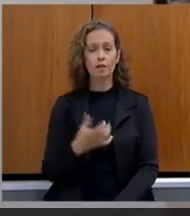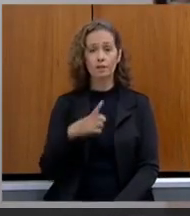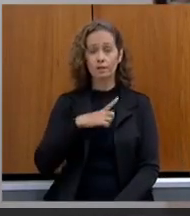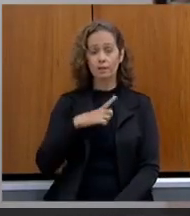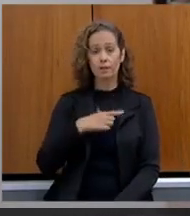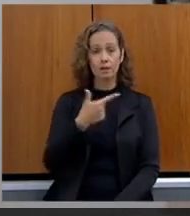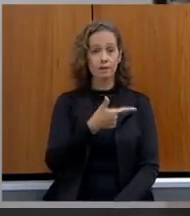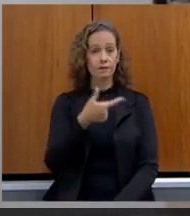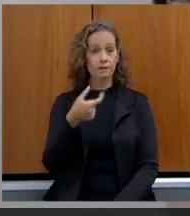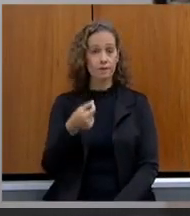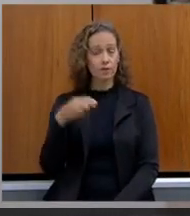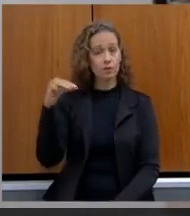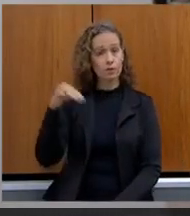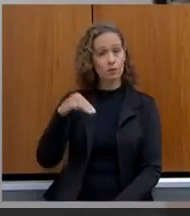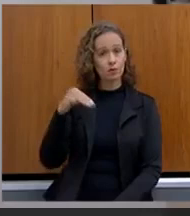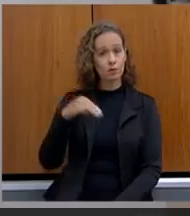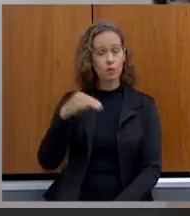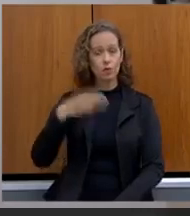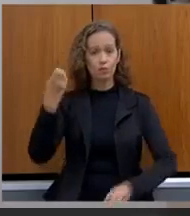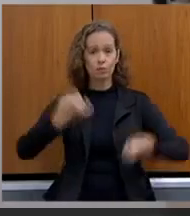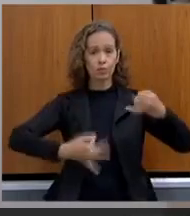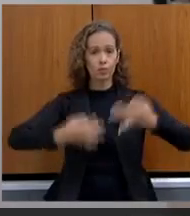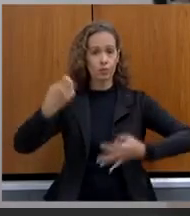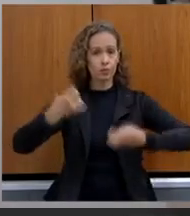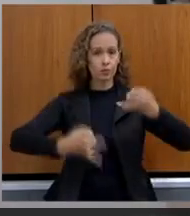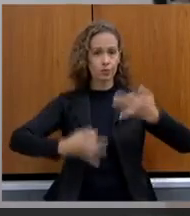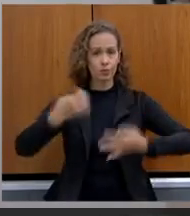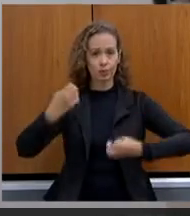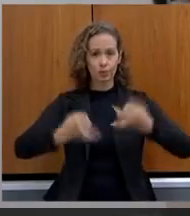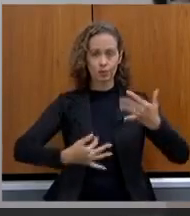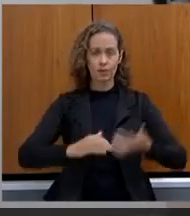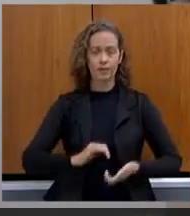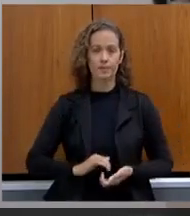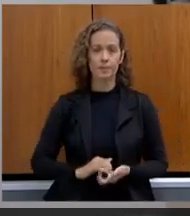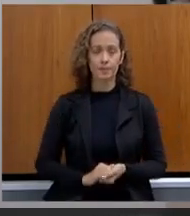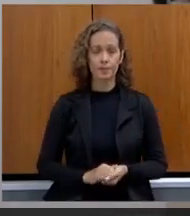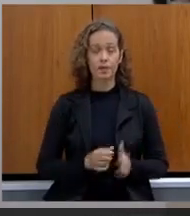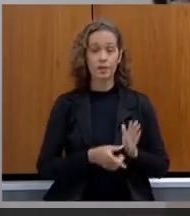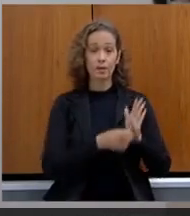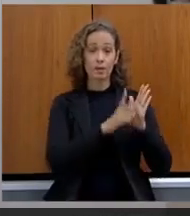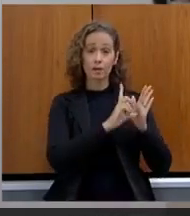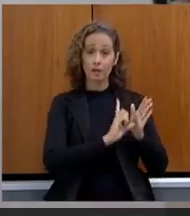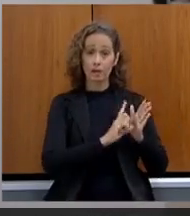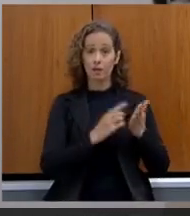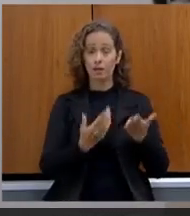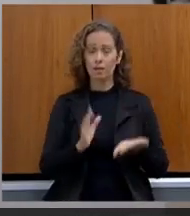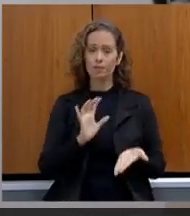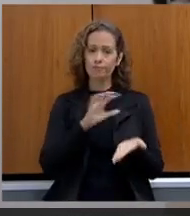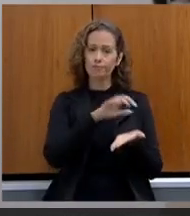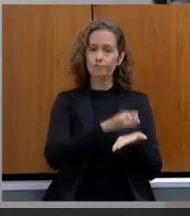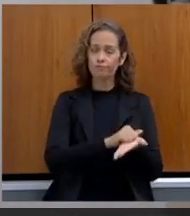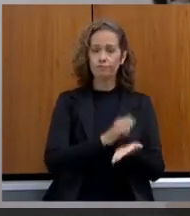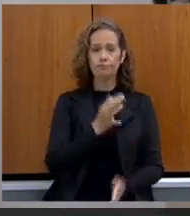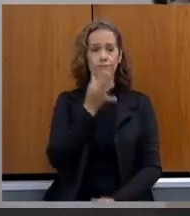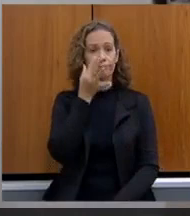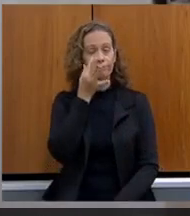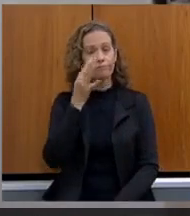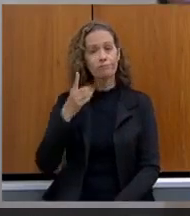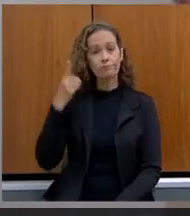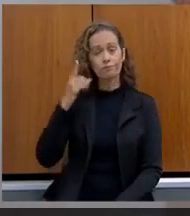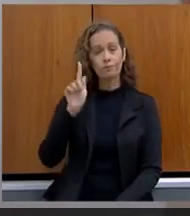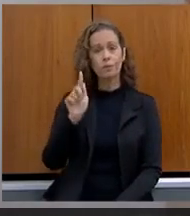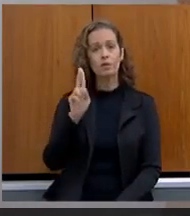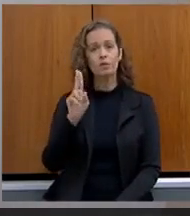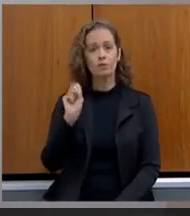disporá de até 20 minutos para para sua exposição antes contudo o registro a presença do deputado